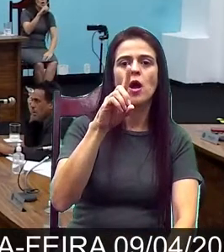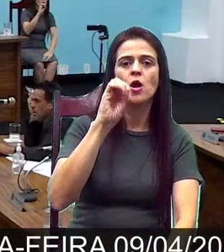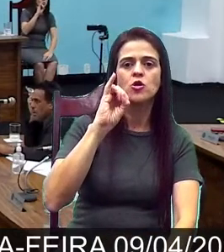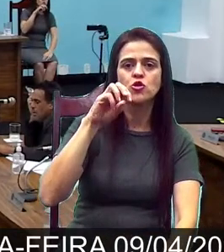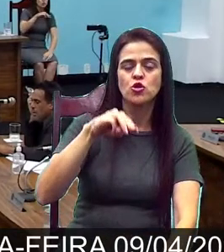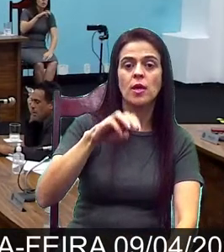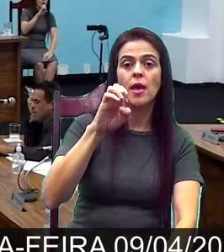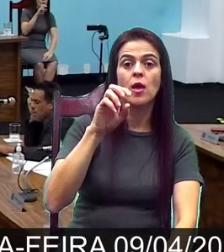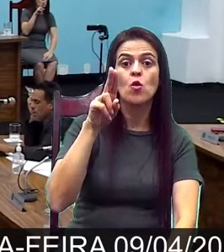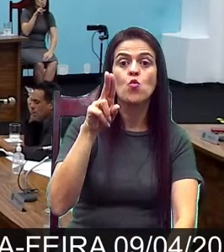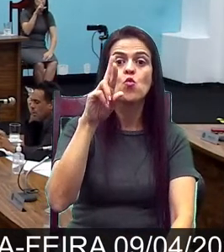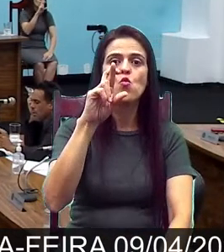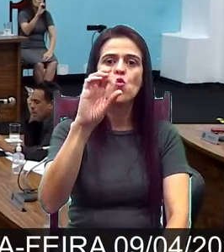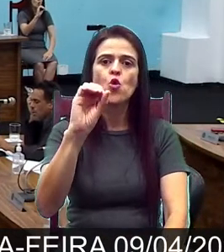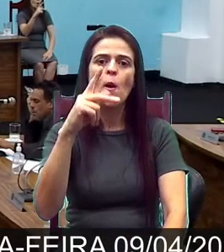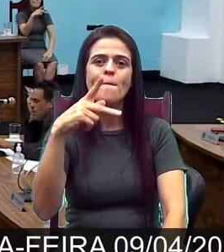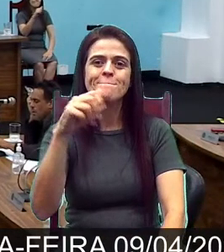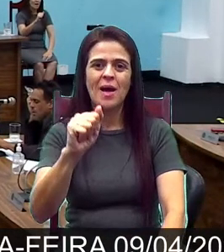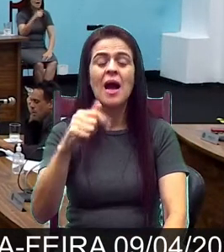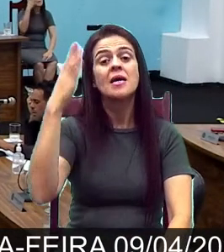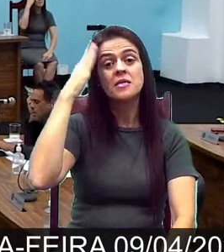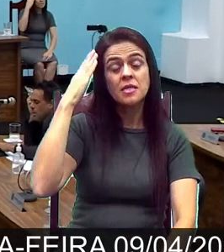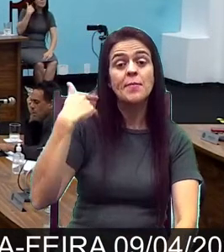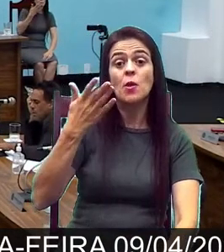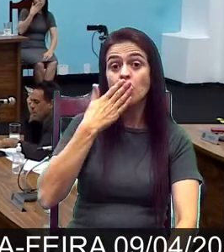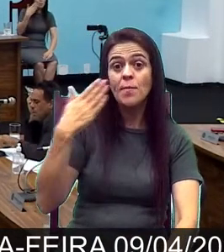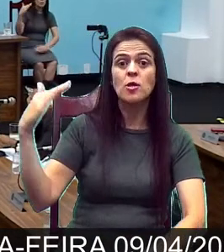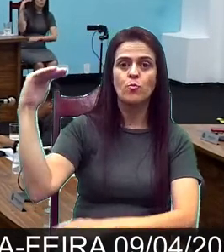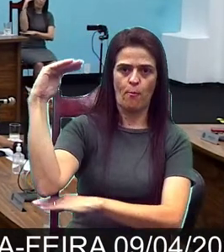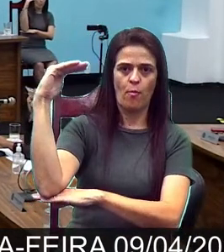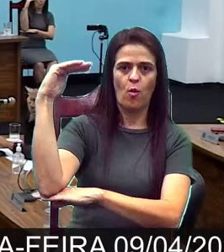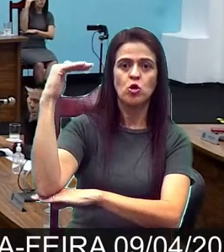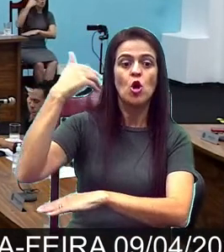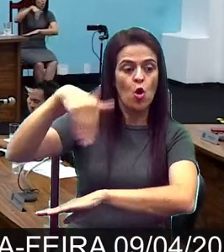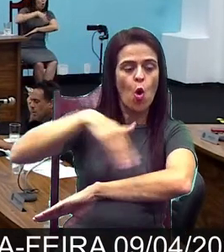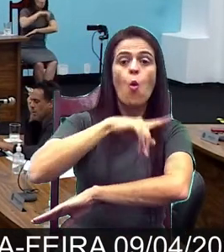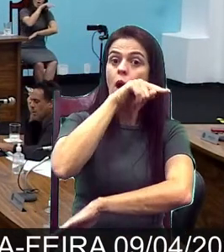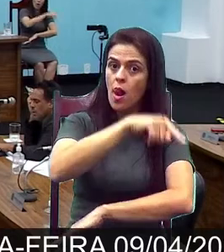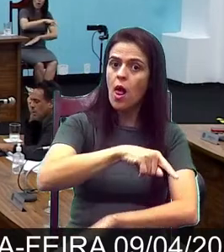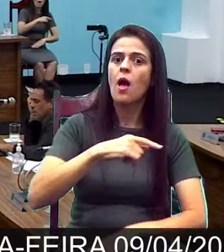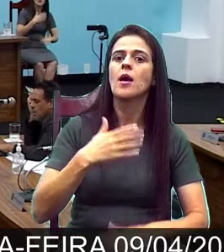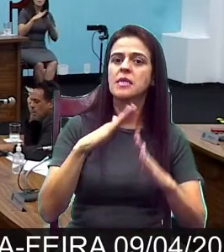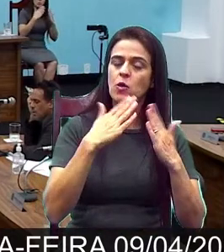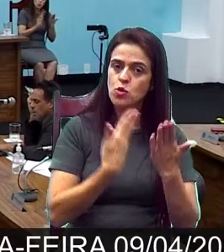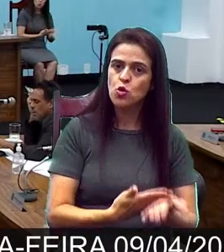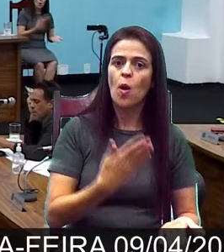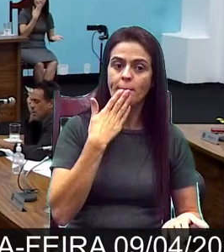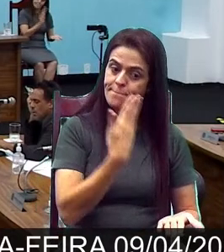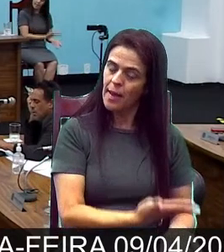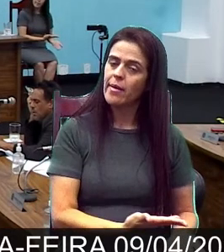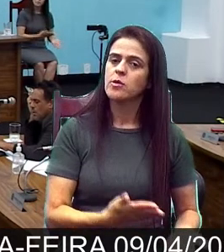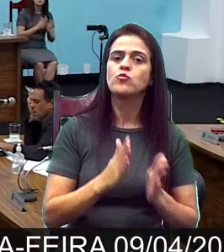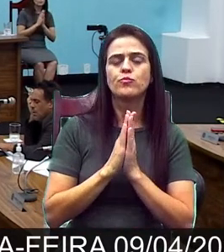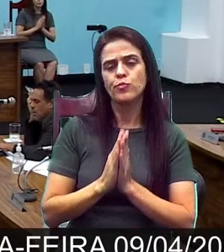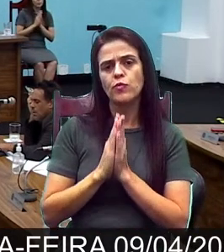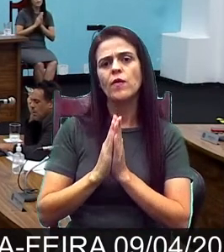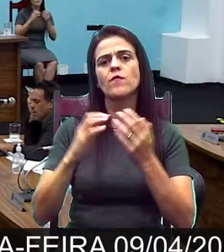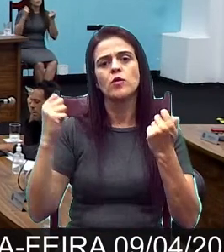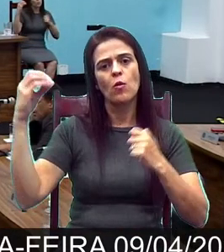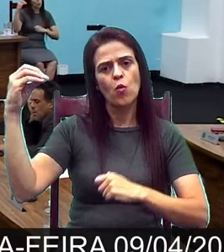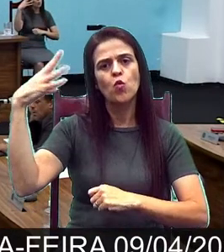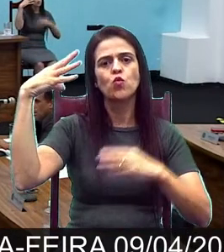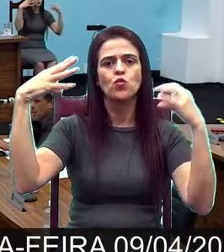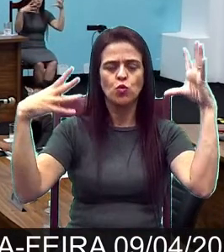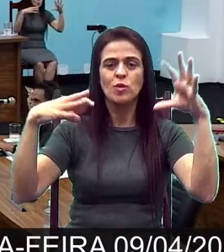rua, esse esporte que nós estamos pedindo, né? Então, lógico, vai cair na mão dele lá, ele